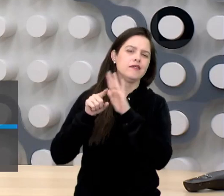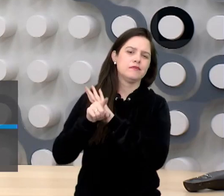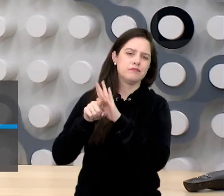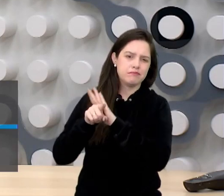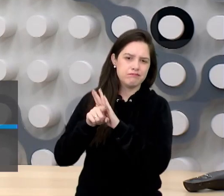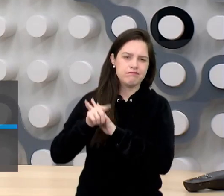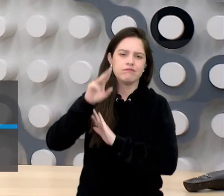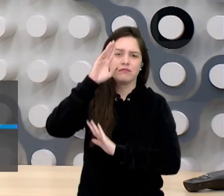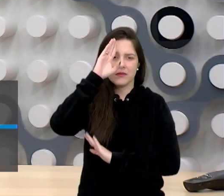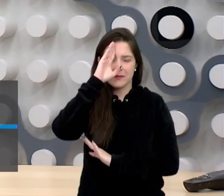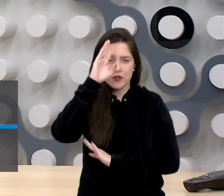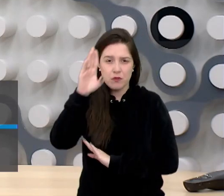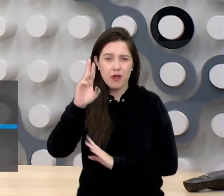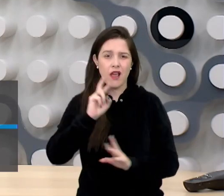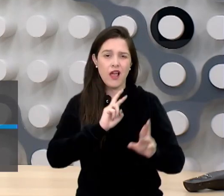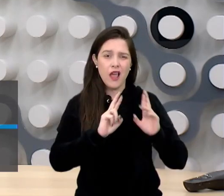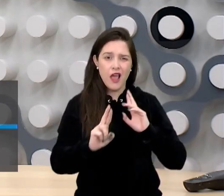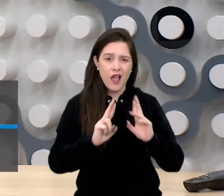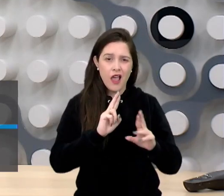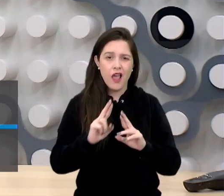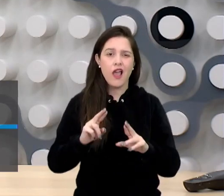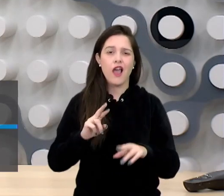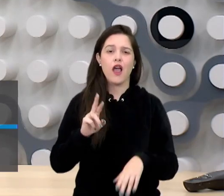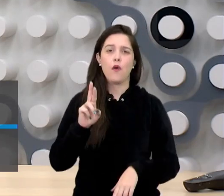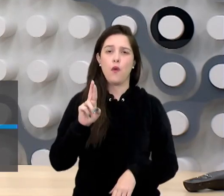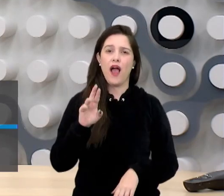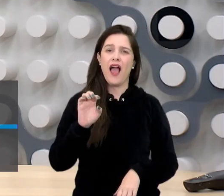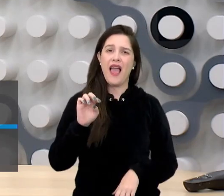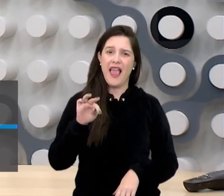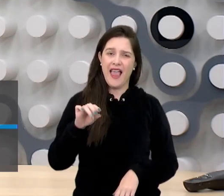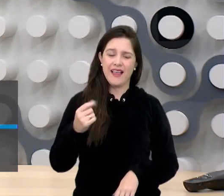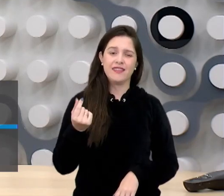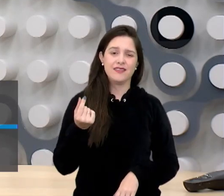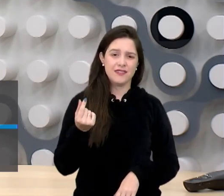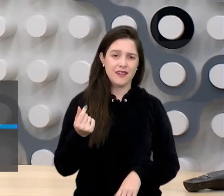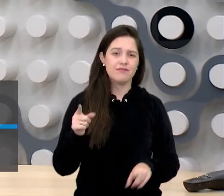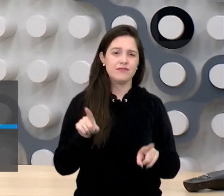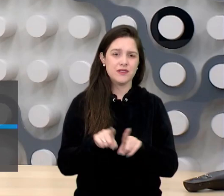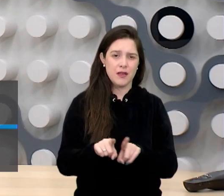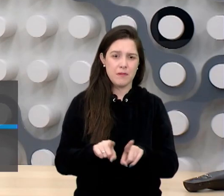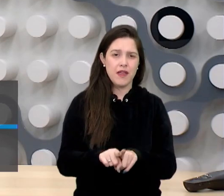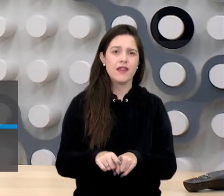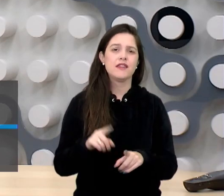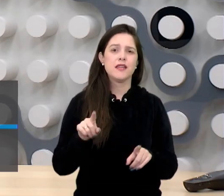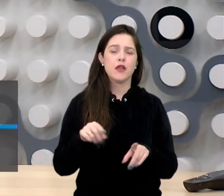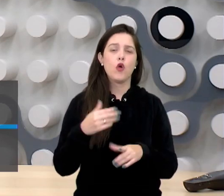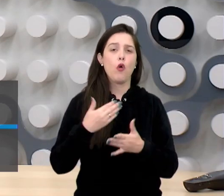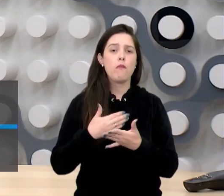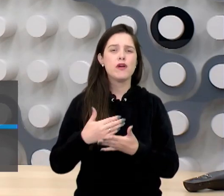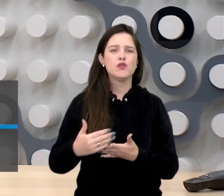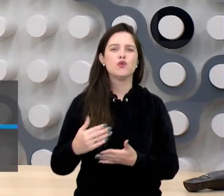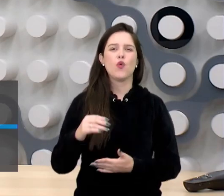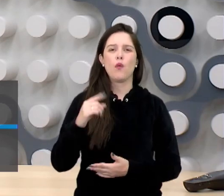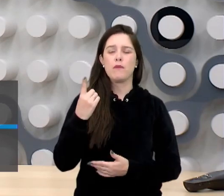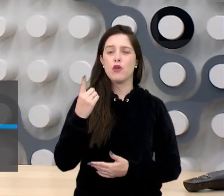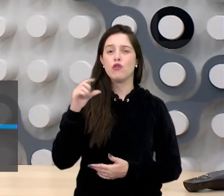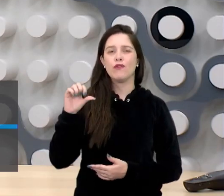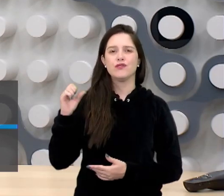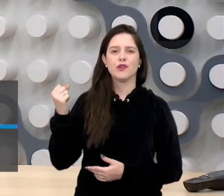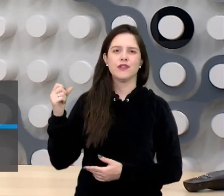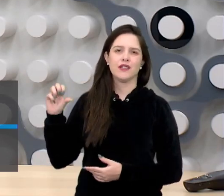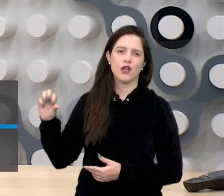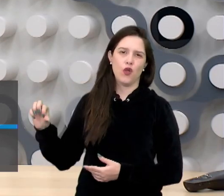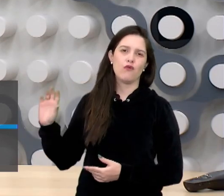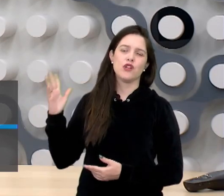principalmente relacionadas aí com a renda e com a educação. Então, a Constituição de 1989, né, exige